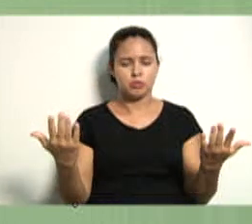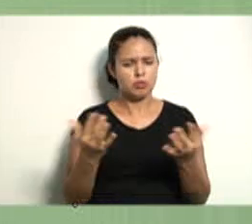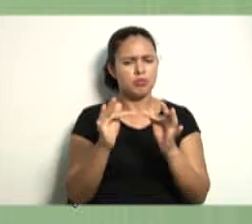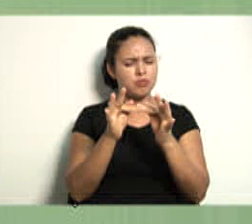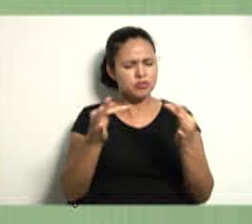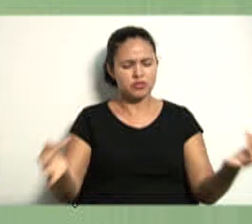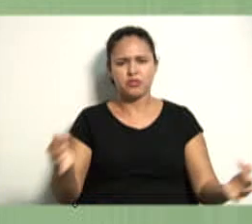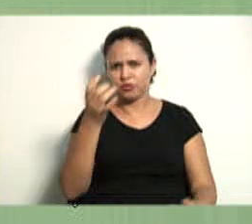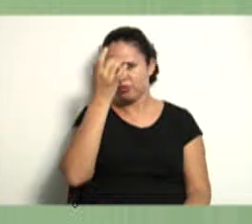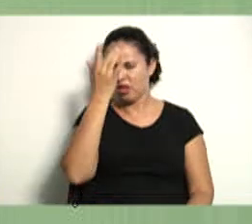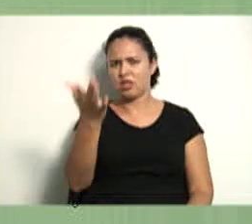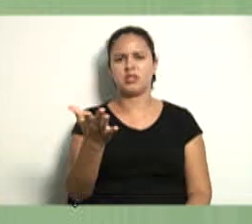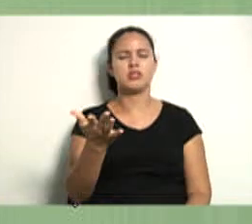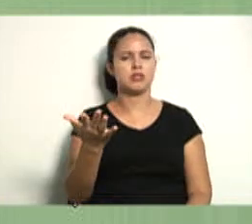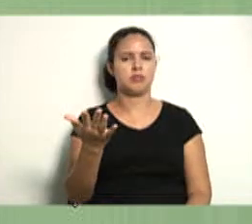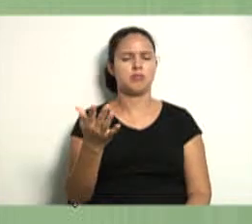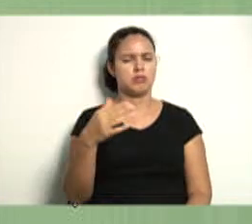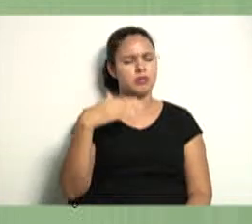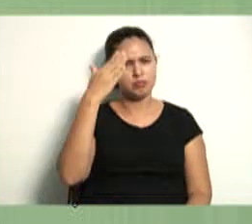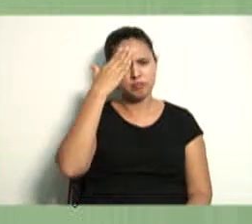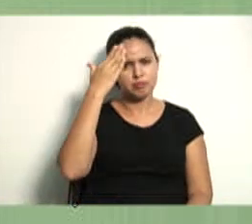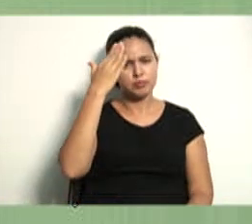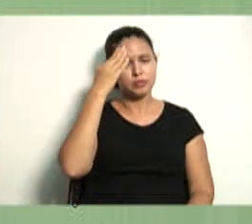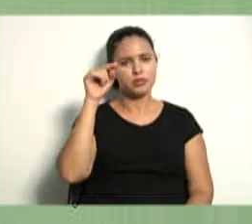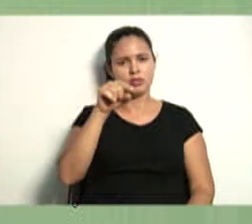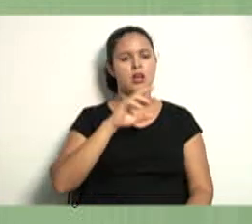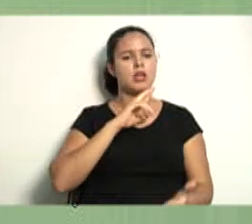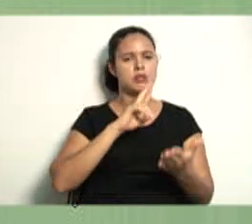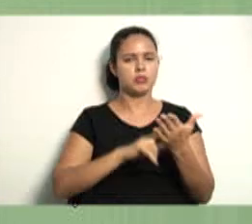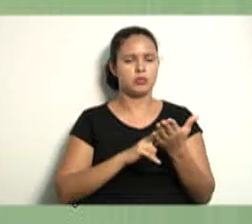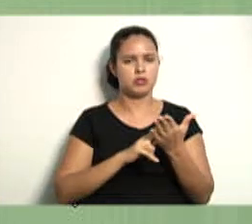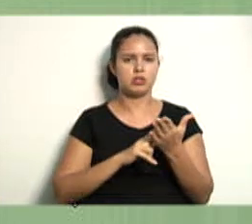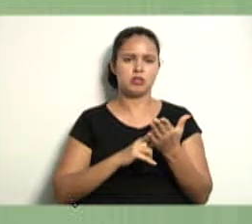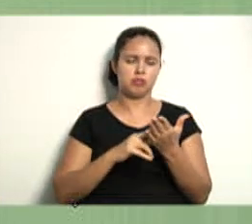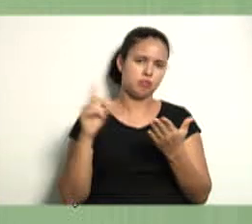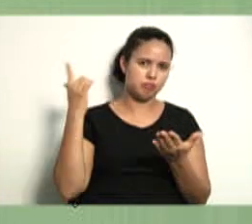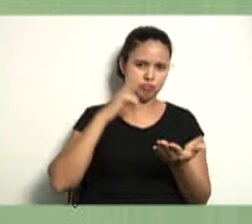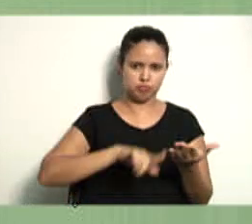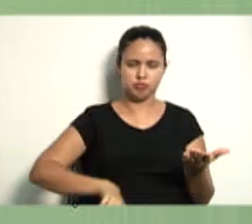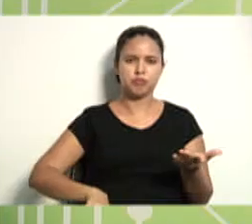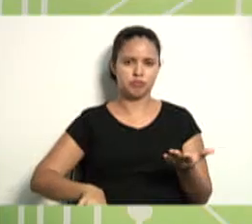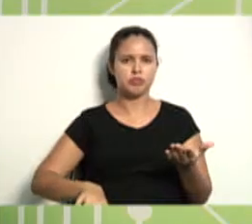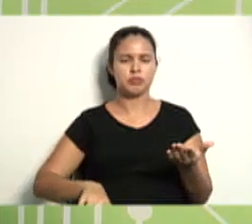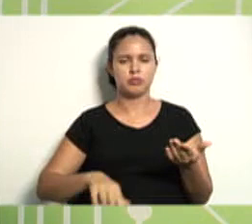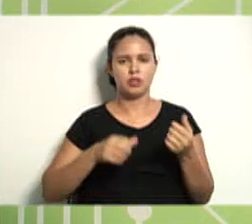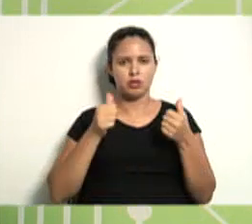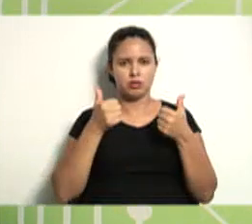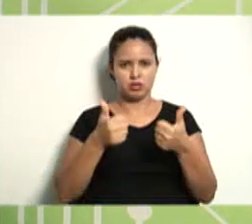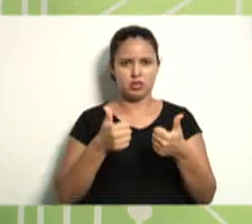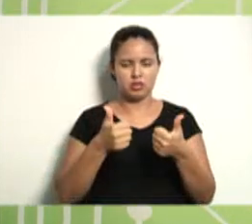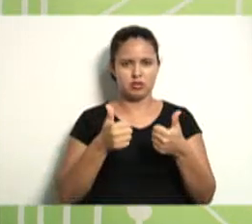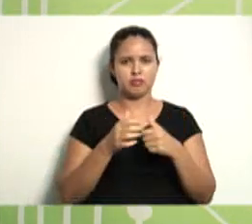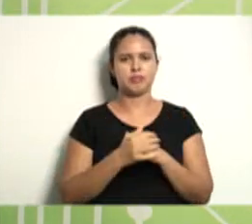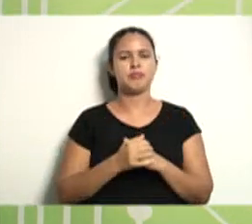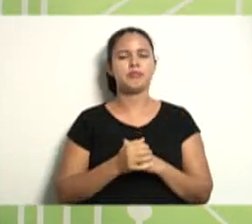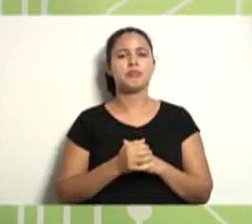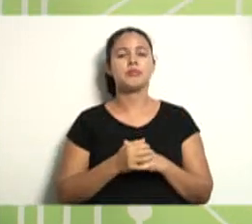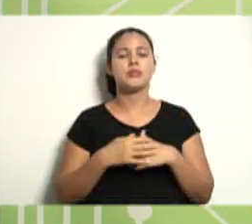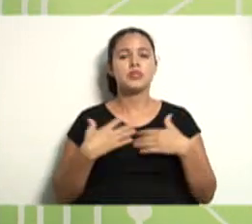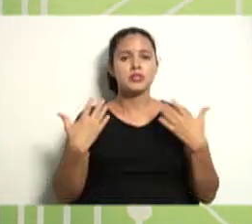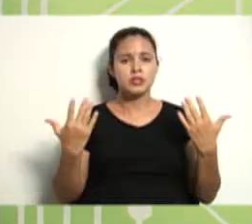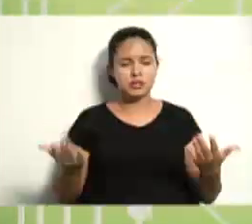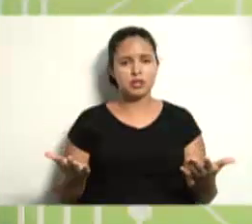muito fácil. Tenho certeza que vocês responderam de boa na lagoa.